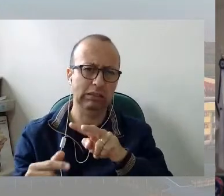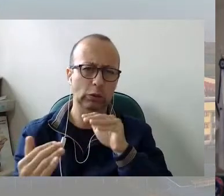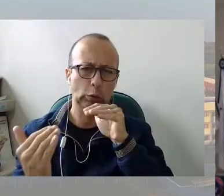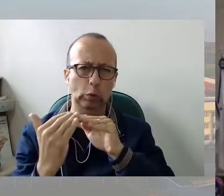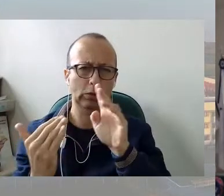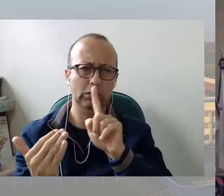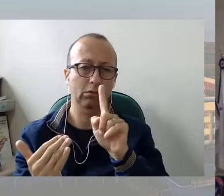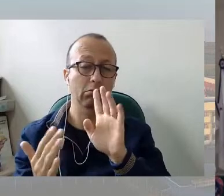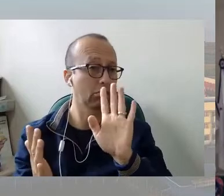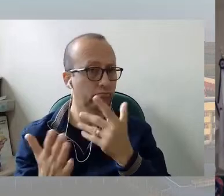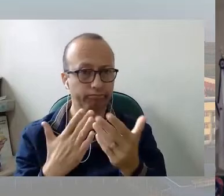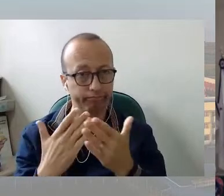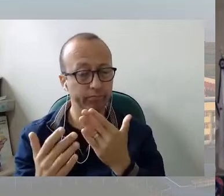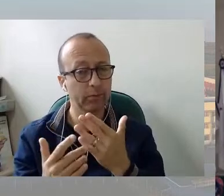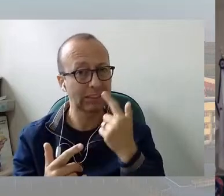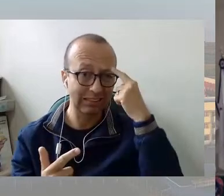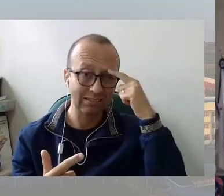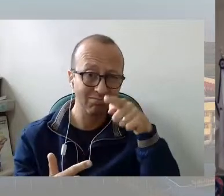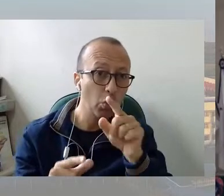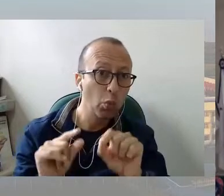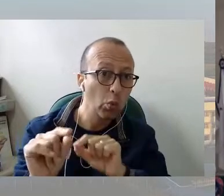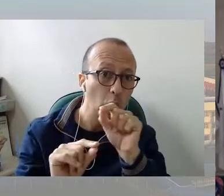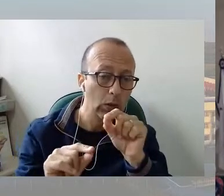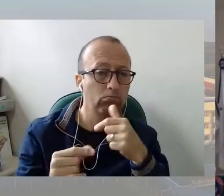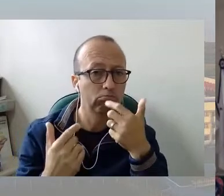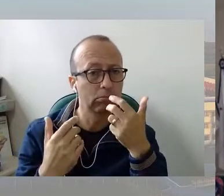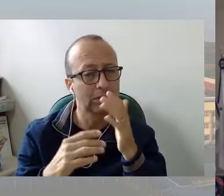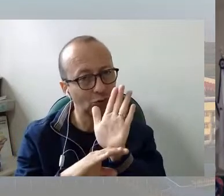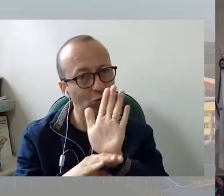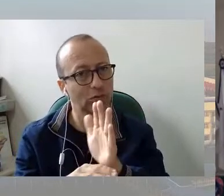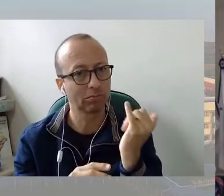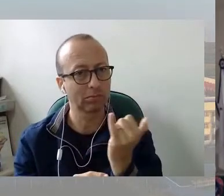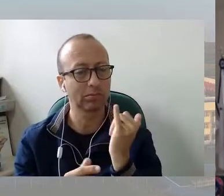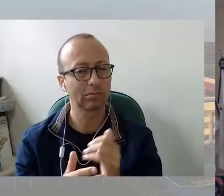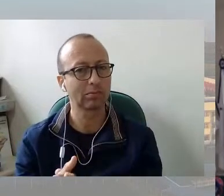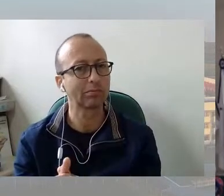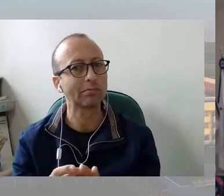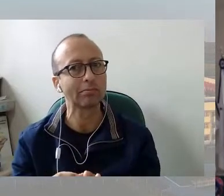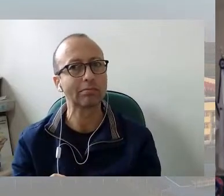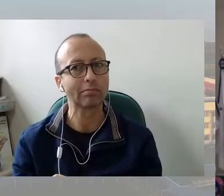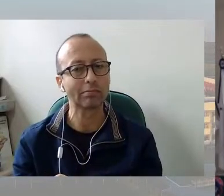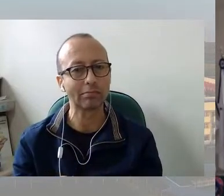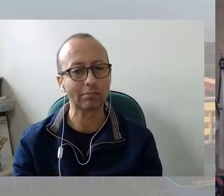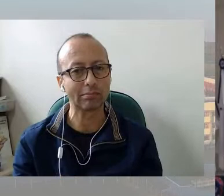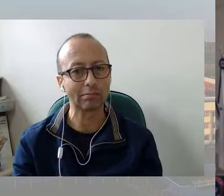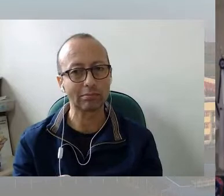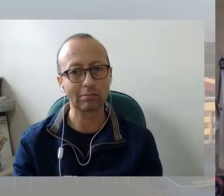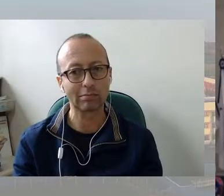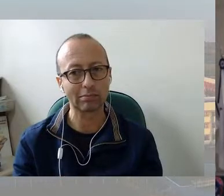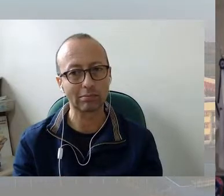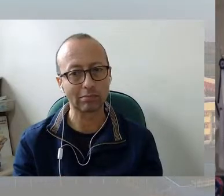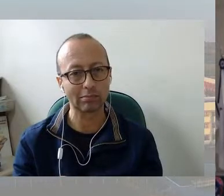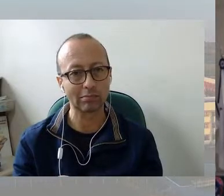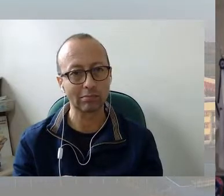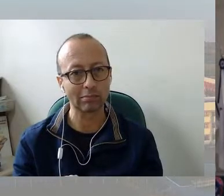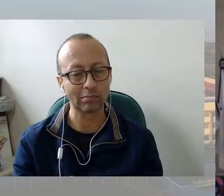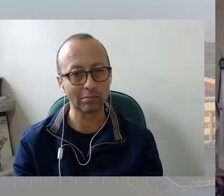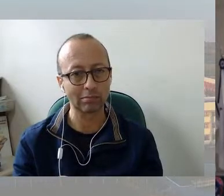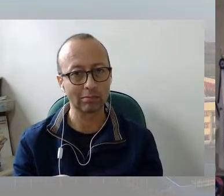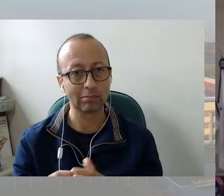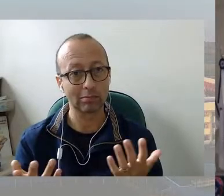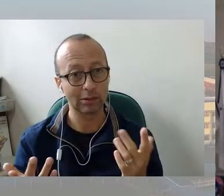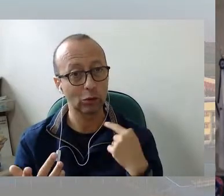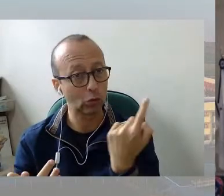pedido, esclarecido a questão de corte, né, mas que nós, né, façamos o possível